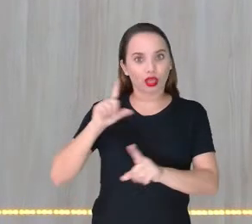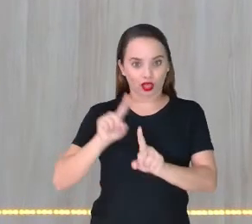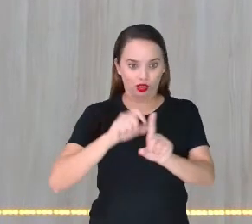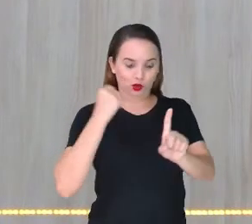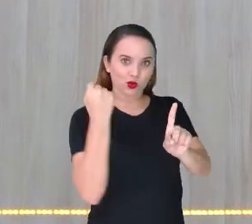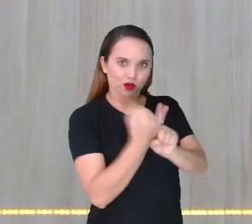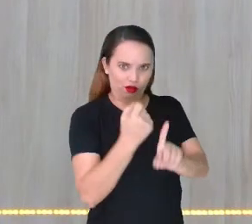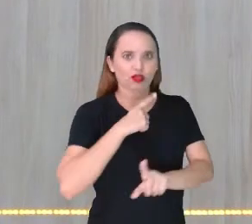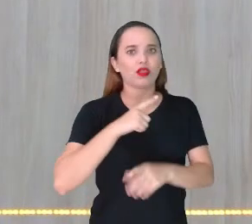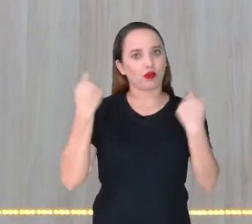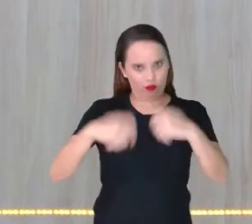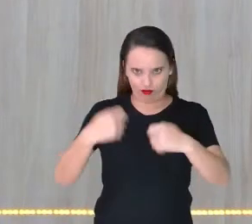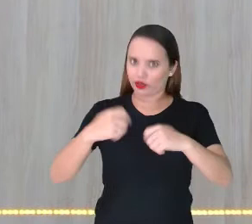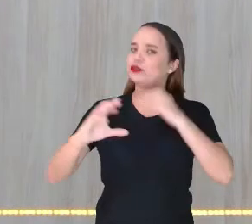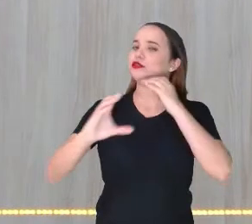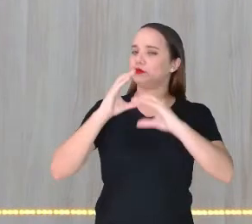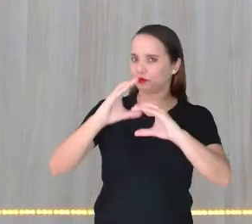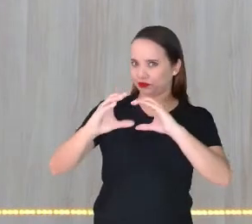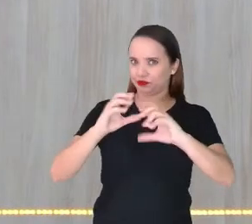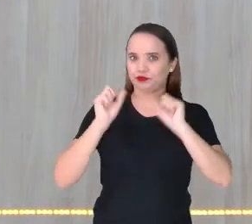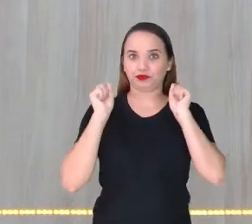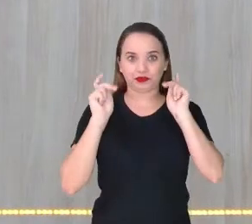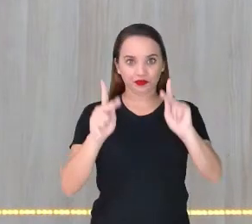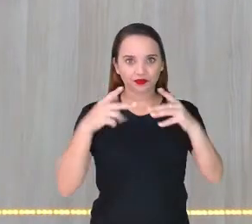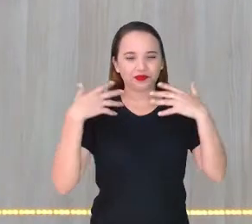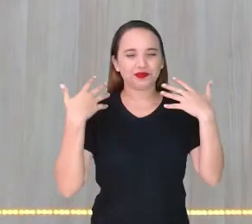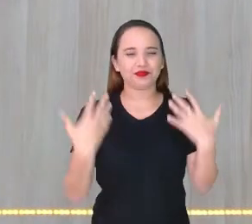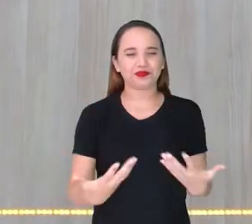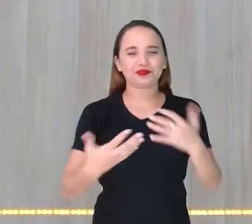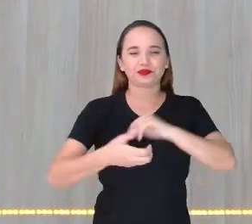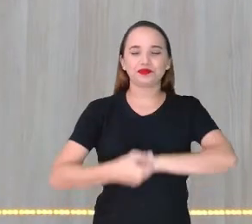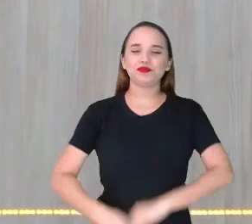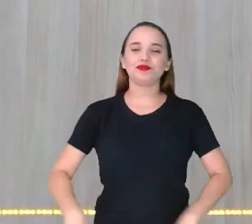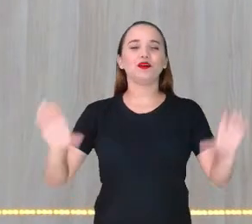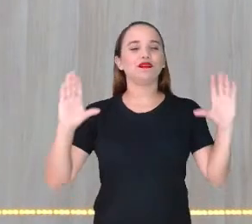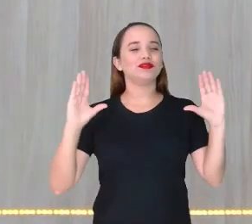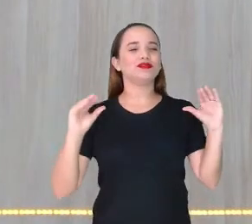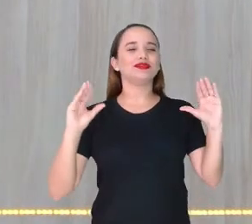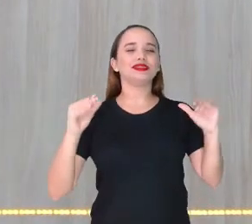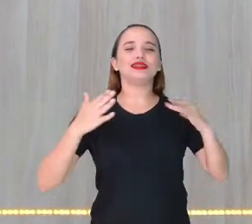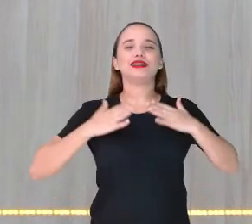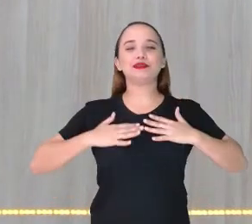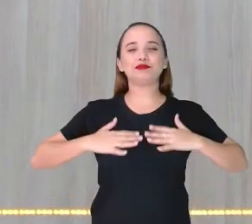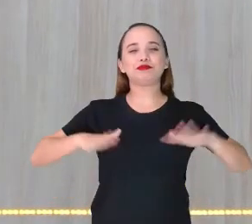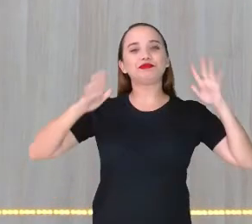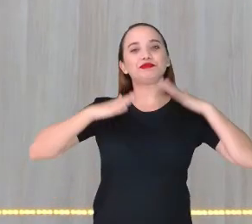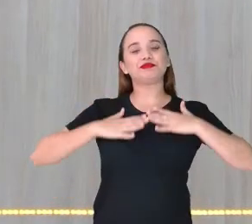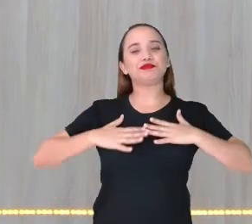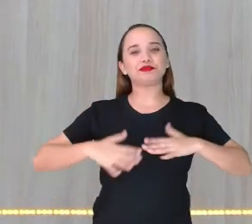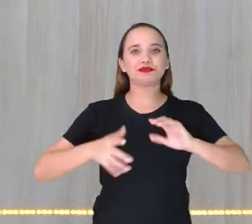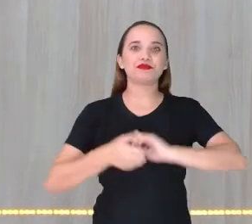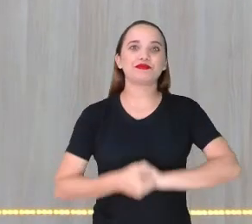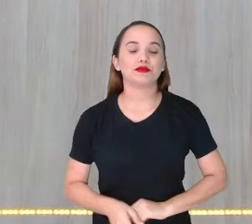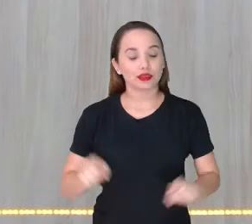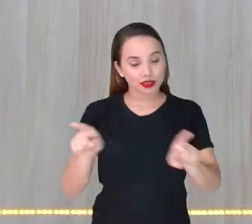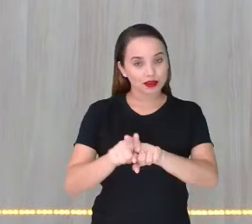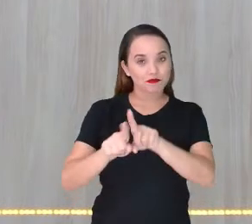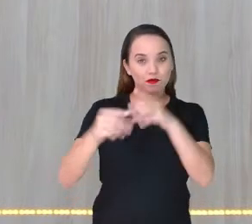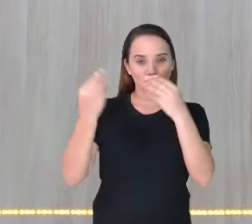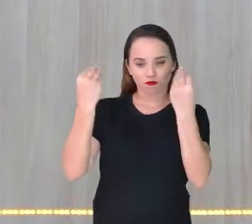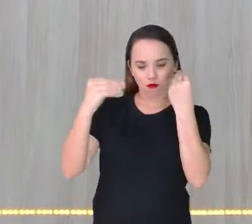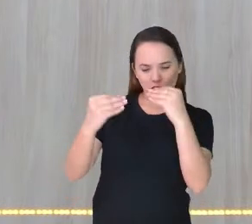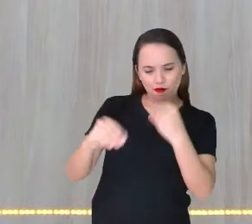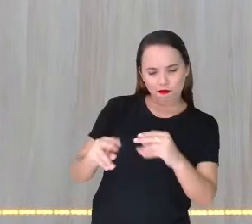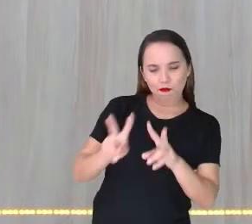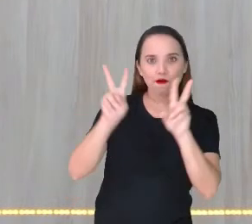saber se comunicar com elas, tá bom? Então, fiquem à vontade aí para comentar, né, sobre